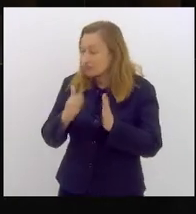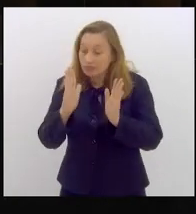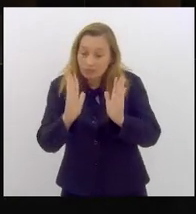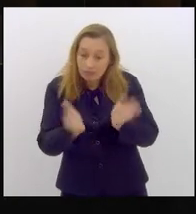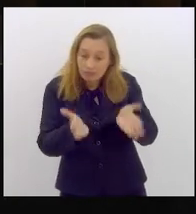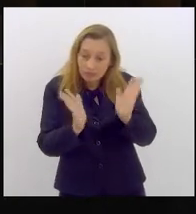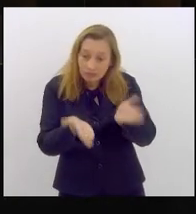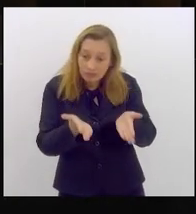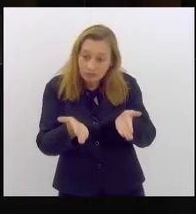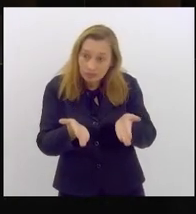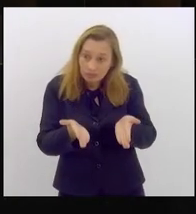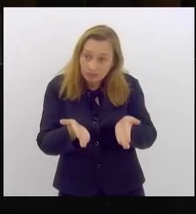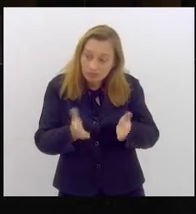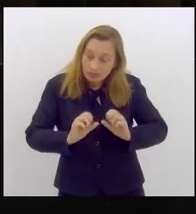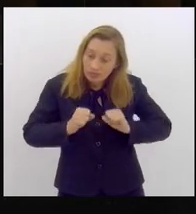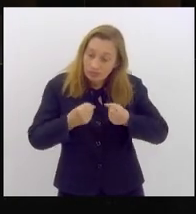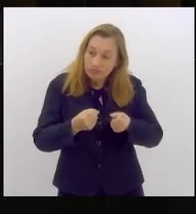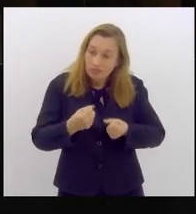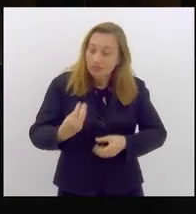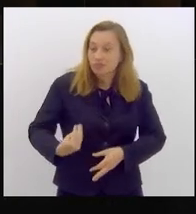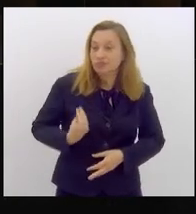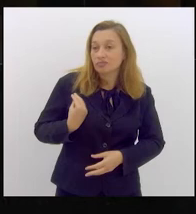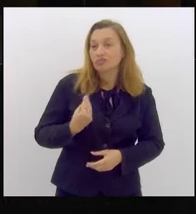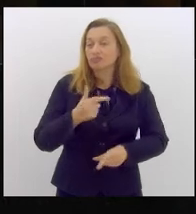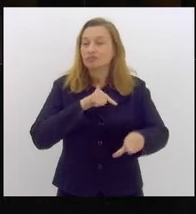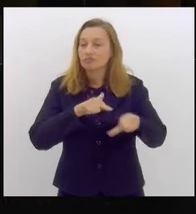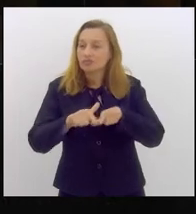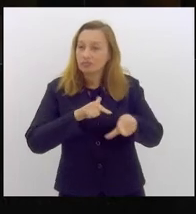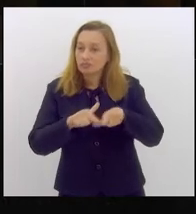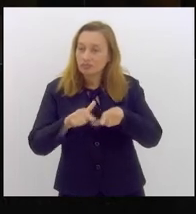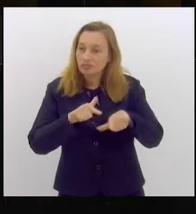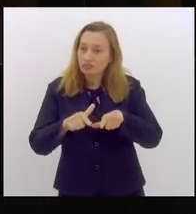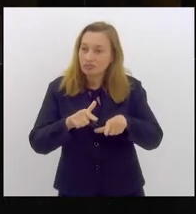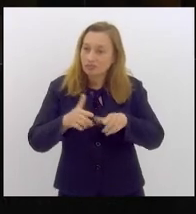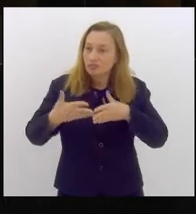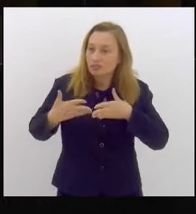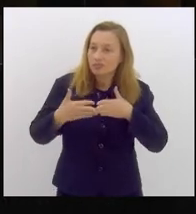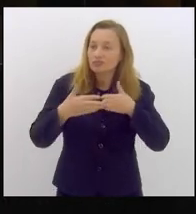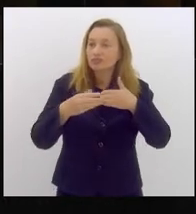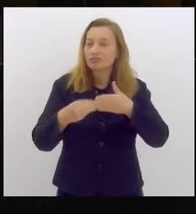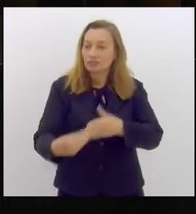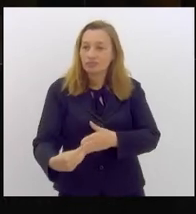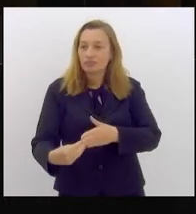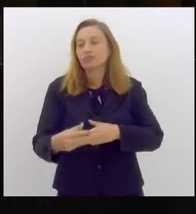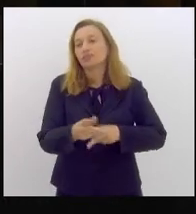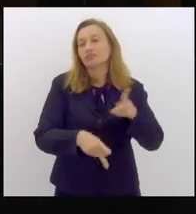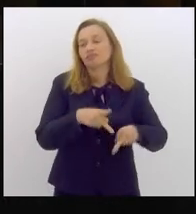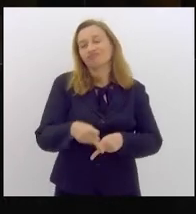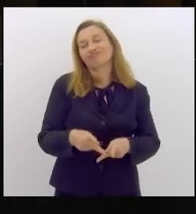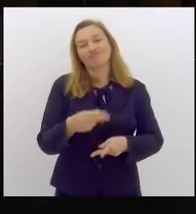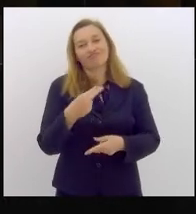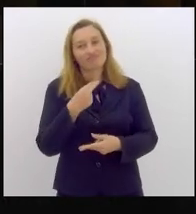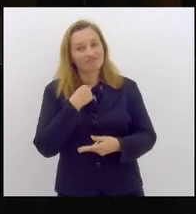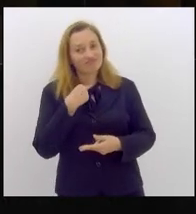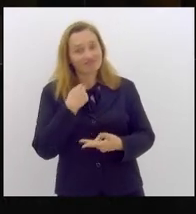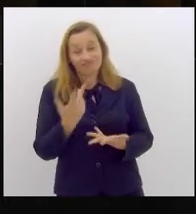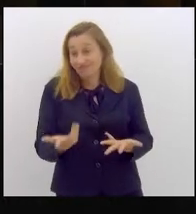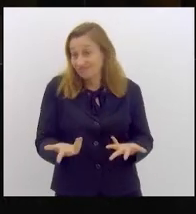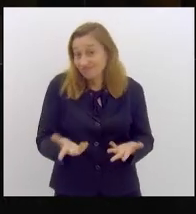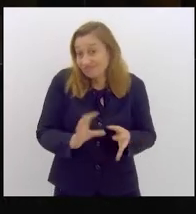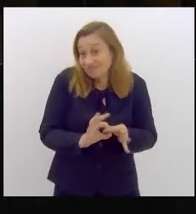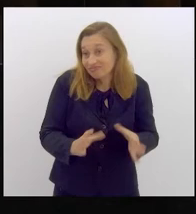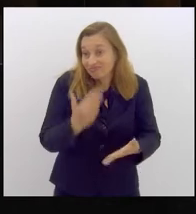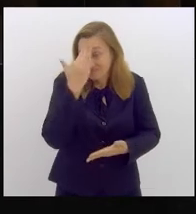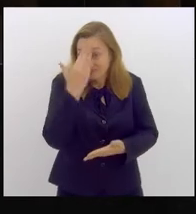hoje dedicam a sua vida para um trabalho direcionado ao povo. E eu não poderia deixar de agradecer